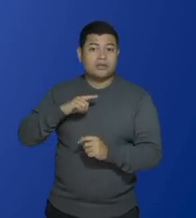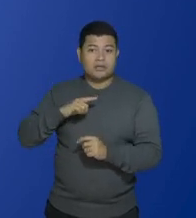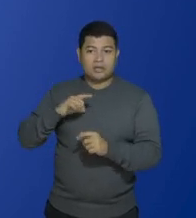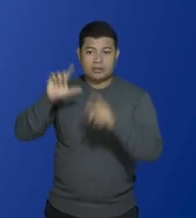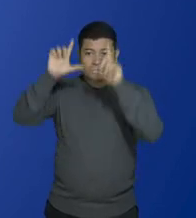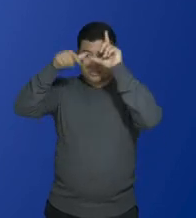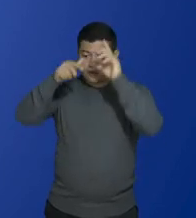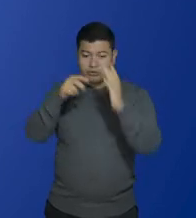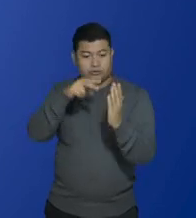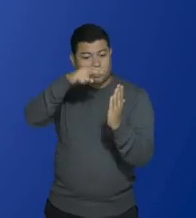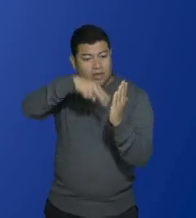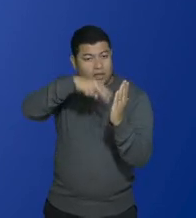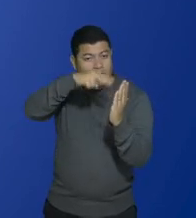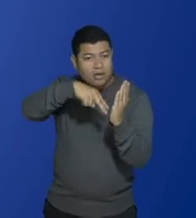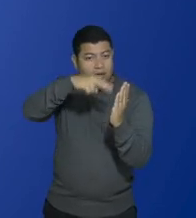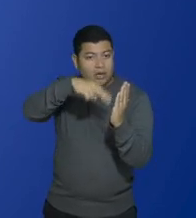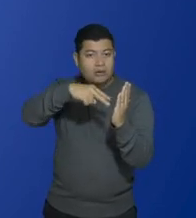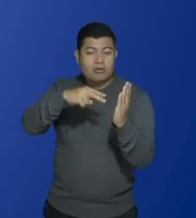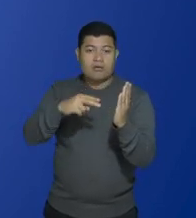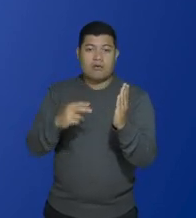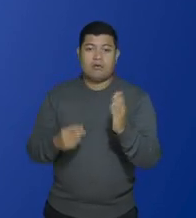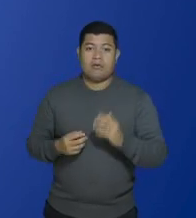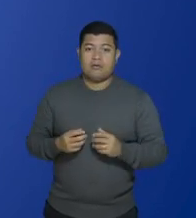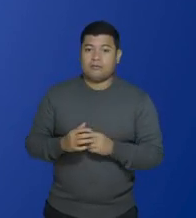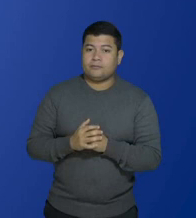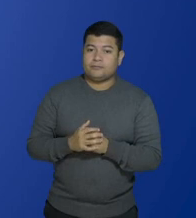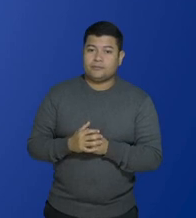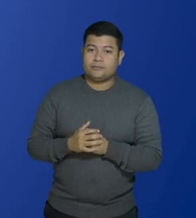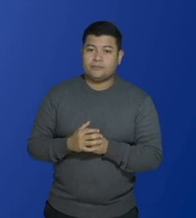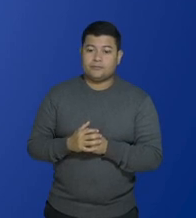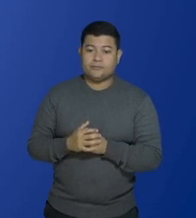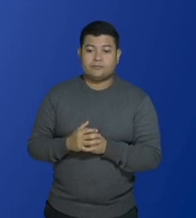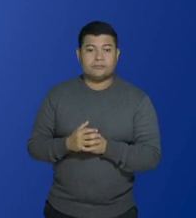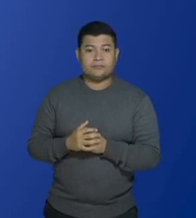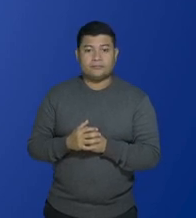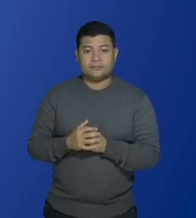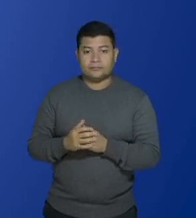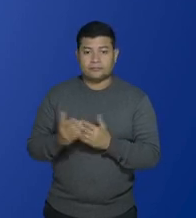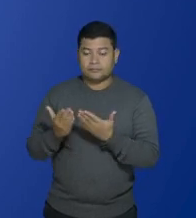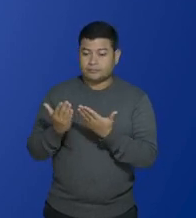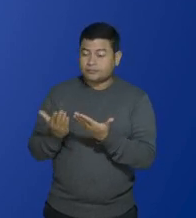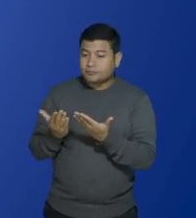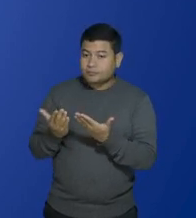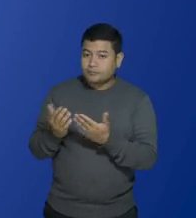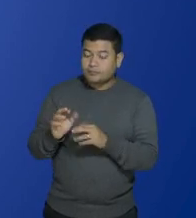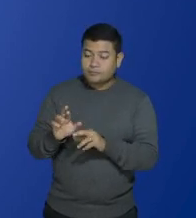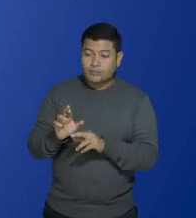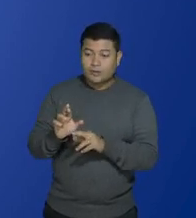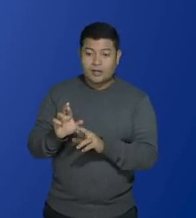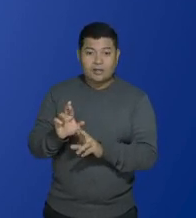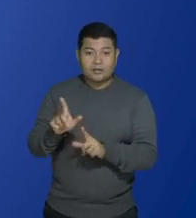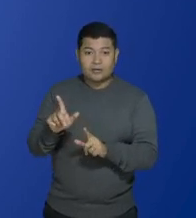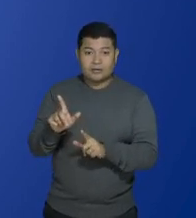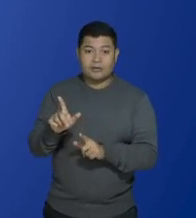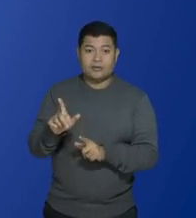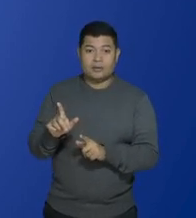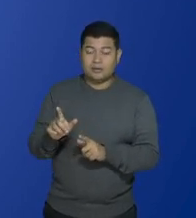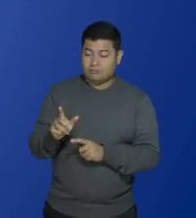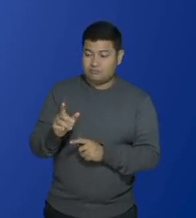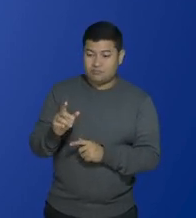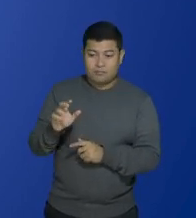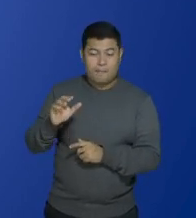pessoas que têm distúrbio de leitura têm mais chance de ser TDAH. Sendo que essa diferença é ainda maior entre indivíduos do gênero